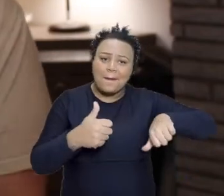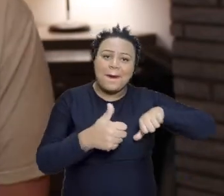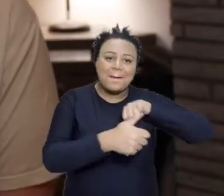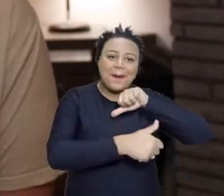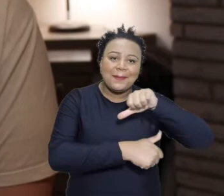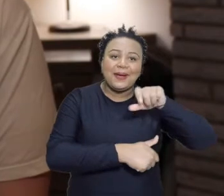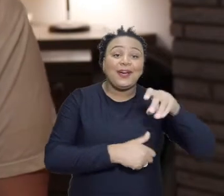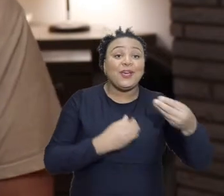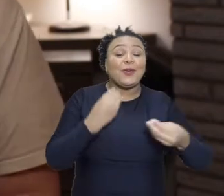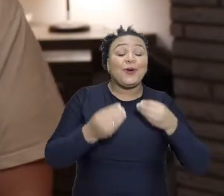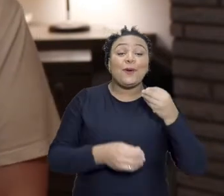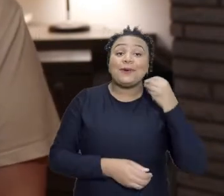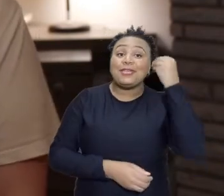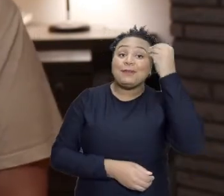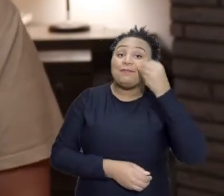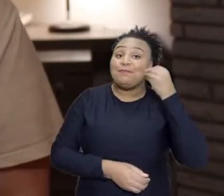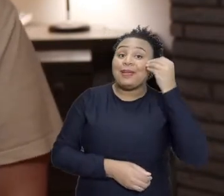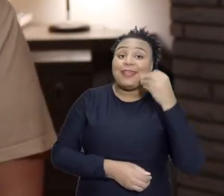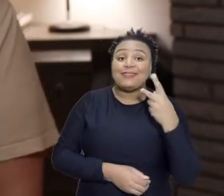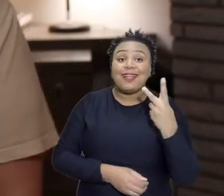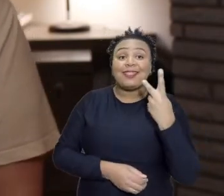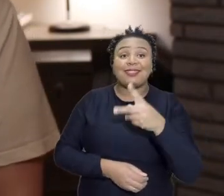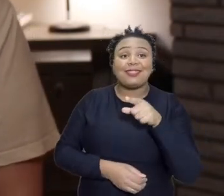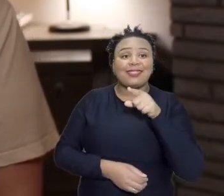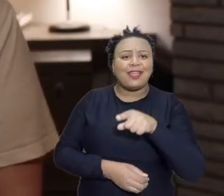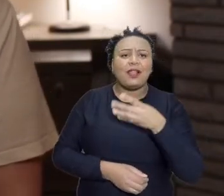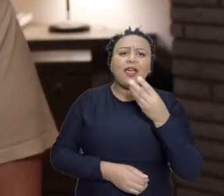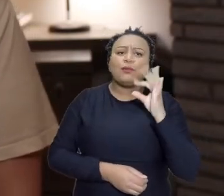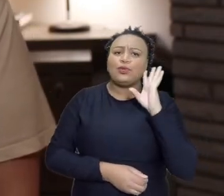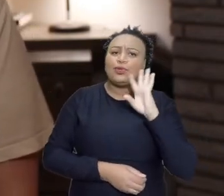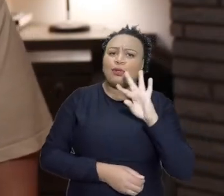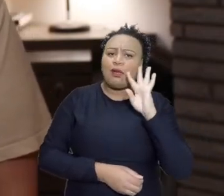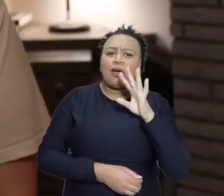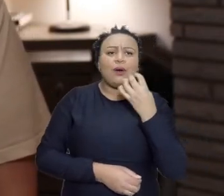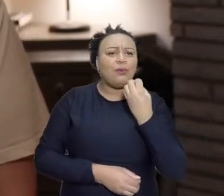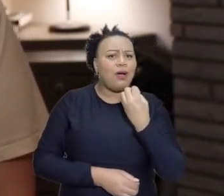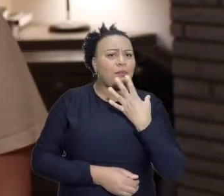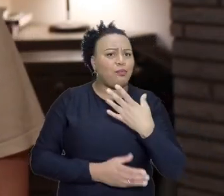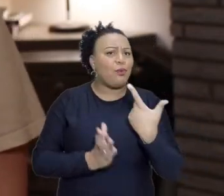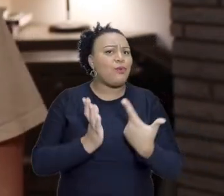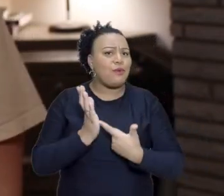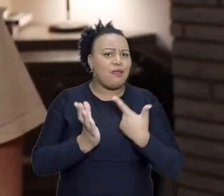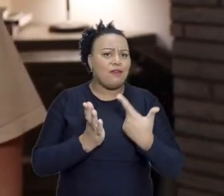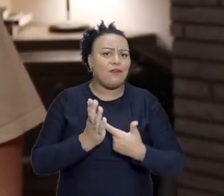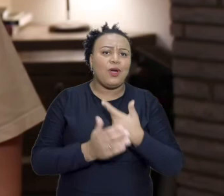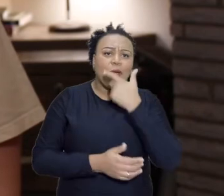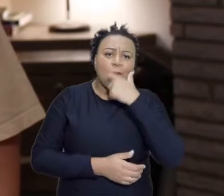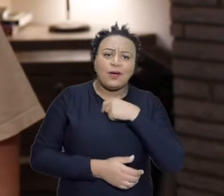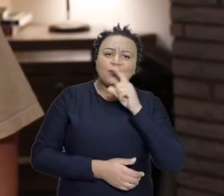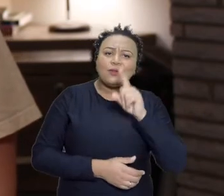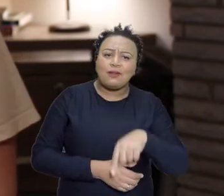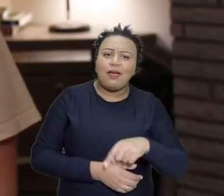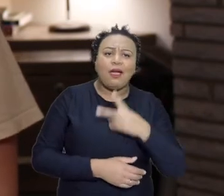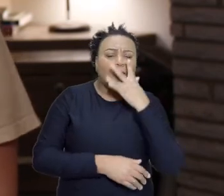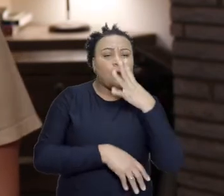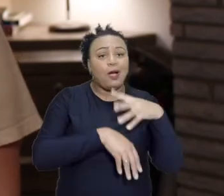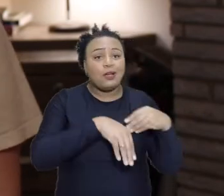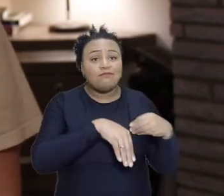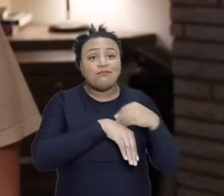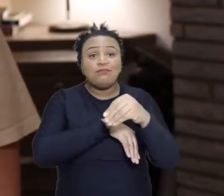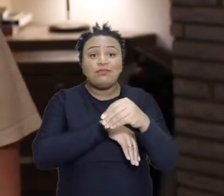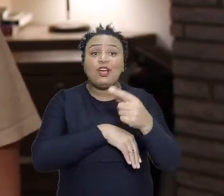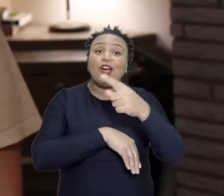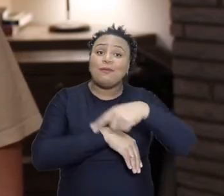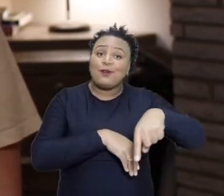vivência dele. É muito legal, é muito bom esse livro e eu acho que é uma recomendação que eu posso deixar para vocês também de